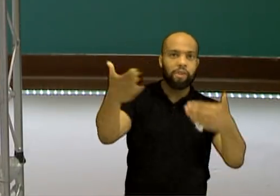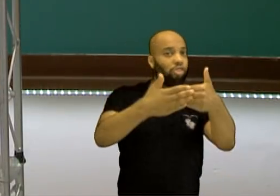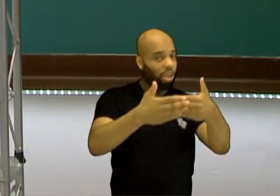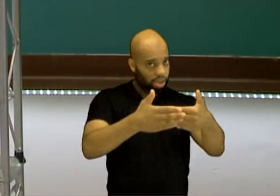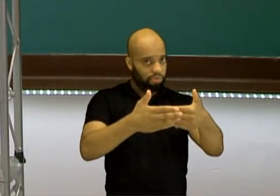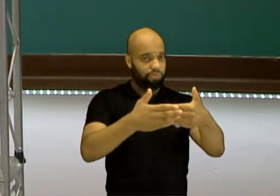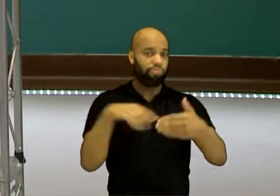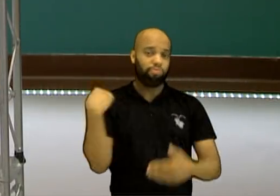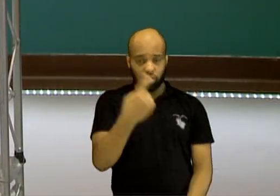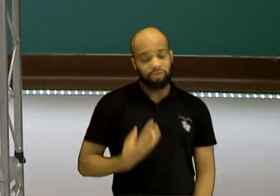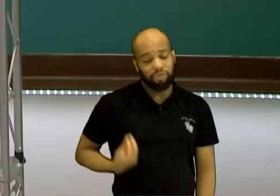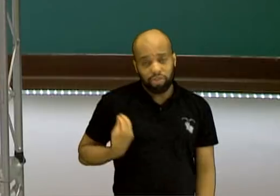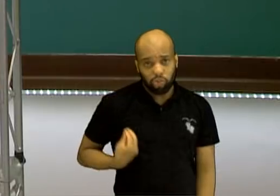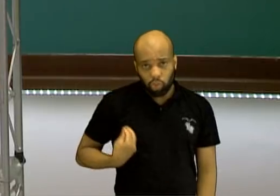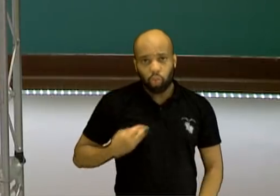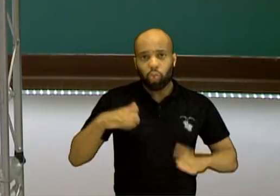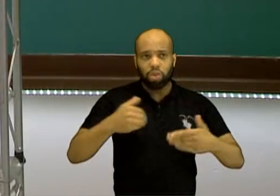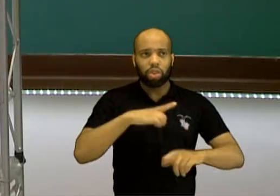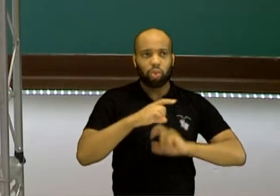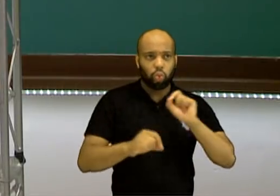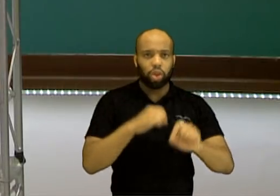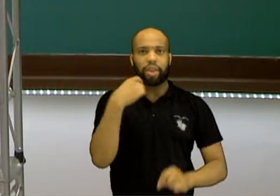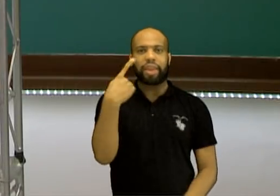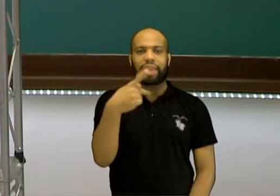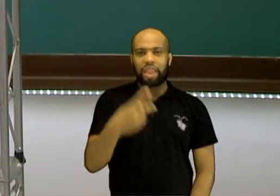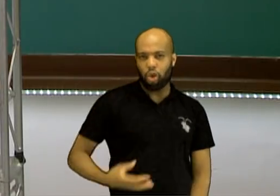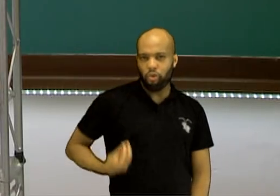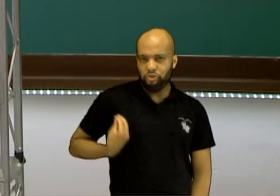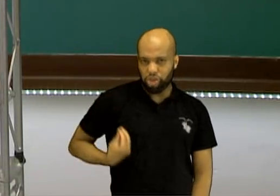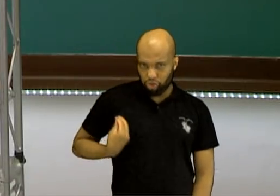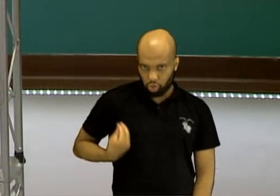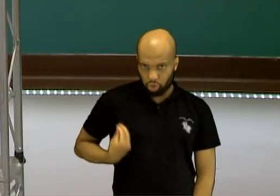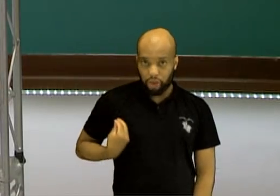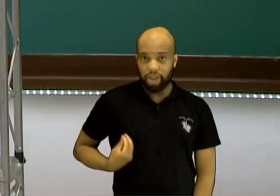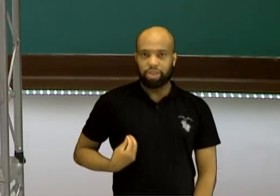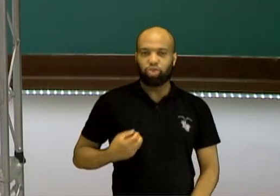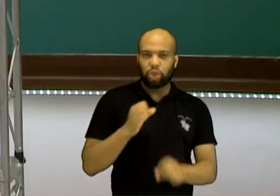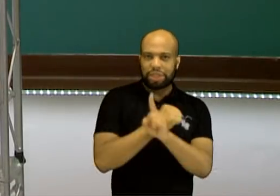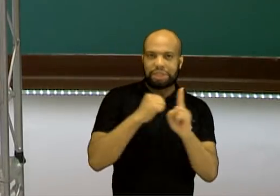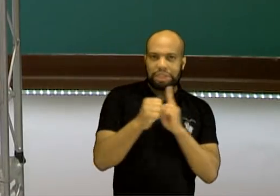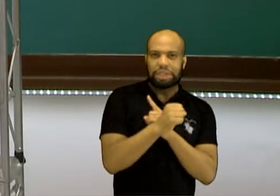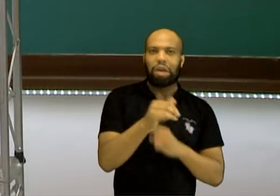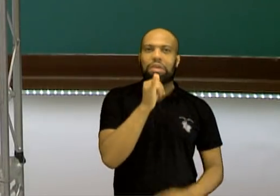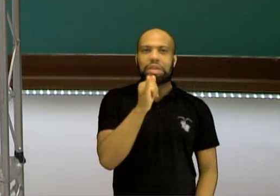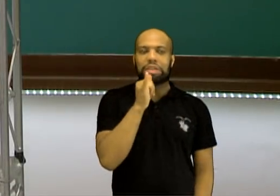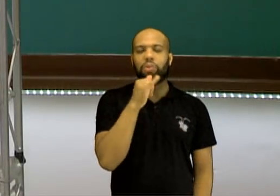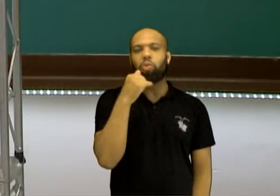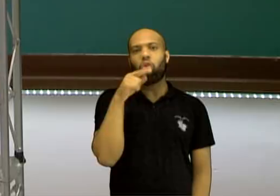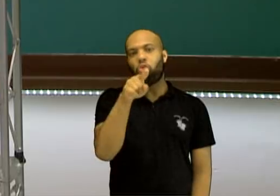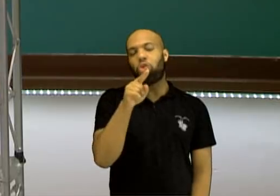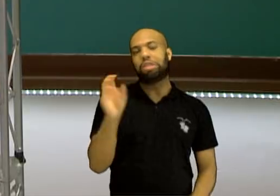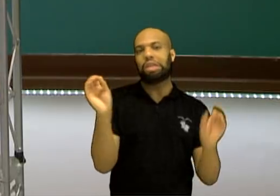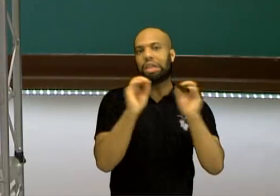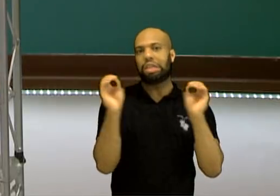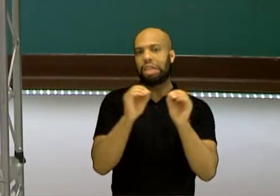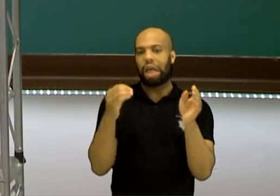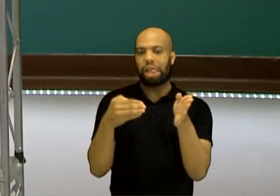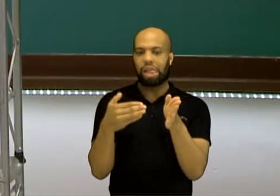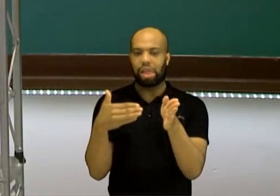territórios. Nos seus deslocamentos, você ultrapassa limites ou fronteiras? Pode ser que no seu caso não, mas